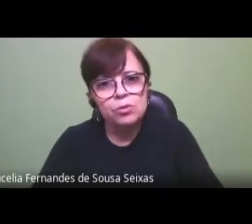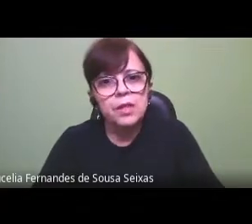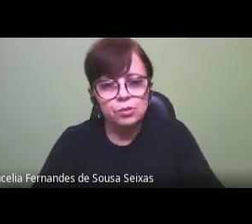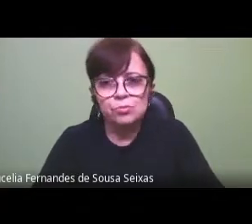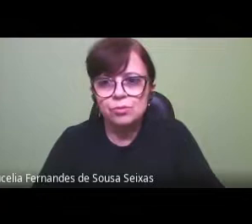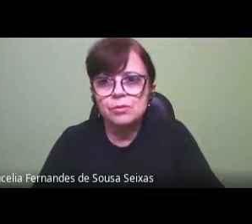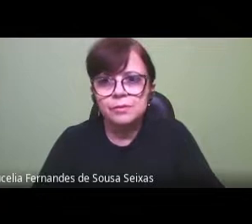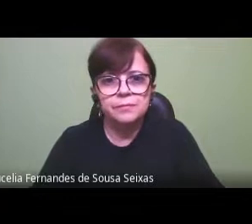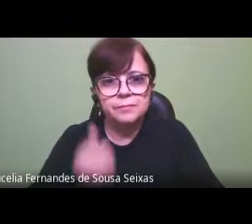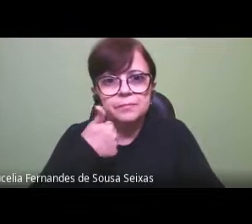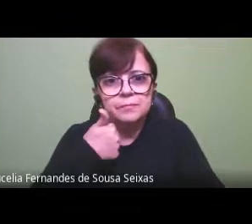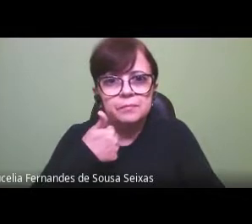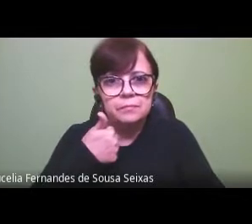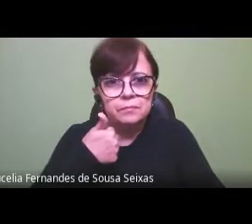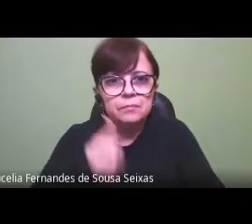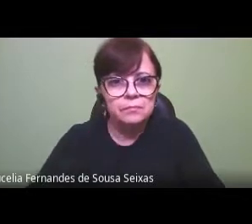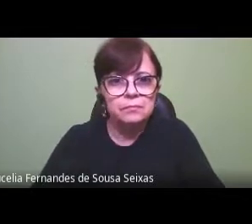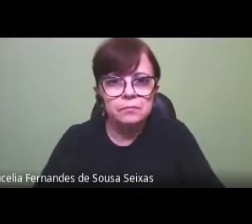É o nosso texto.